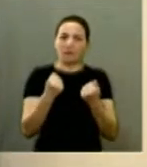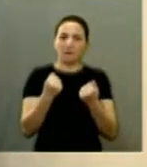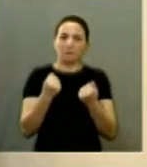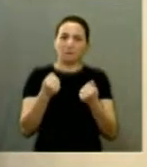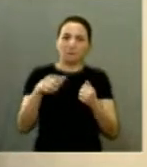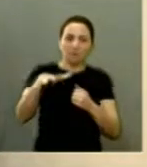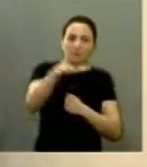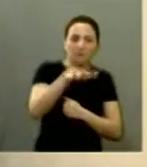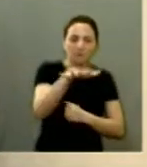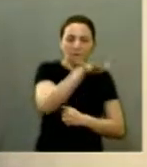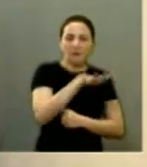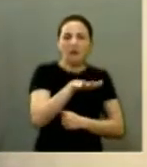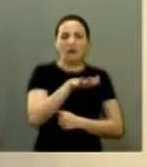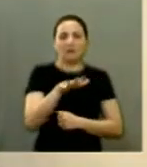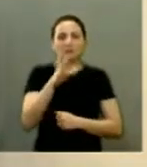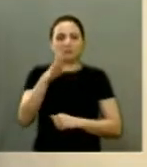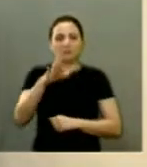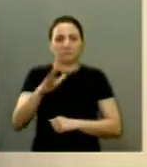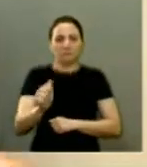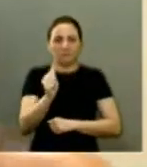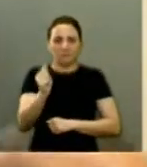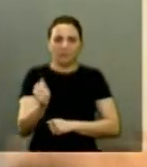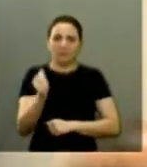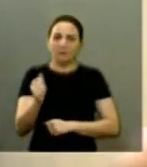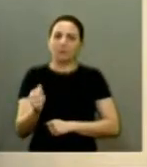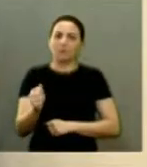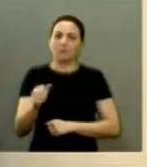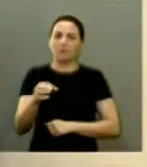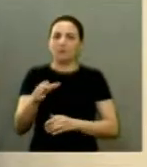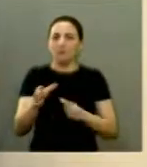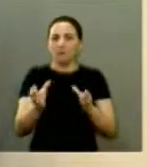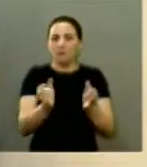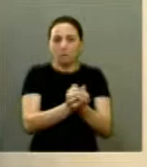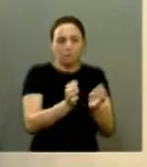todas as regiões da cidade a atuação da equipe de trânsito